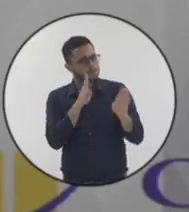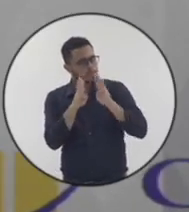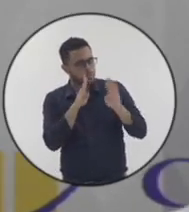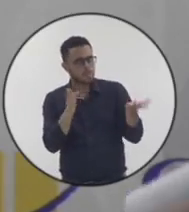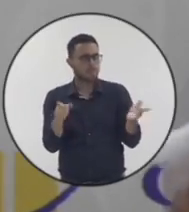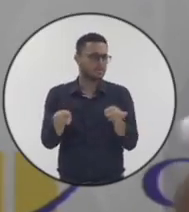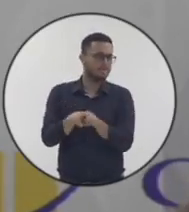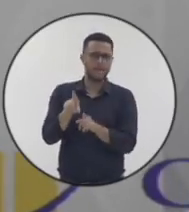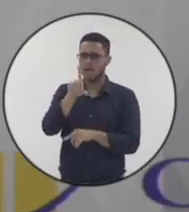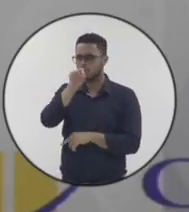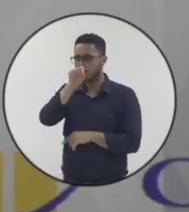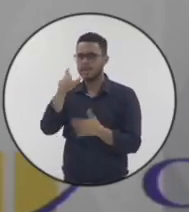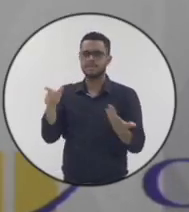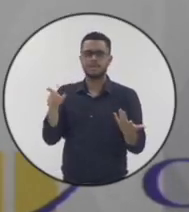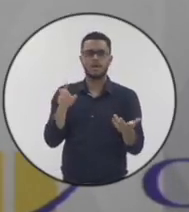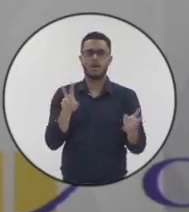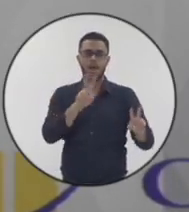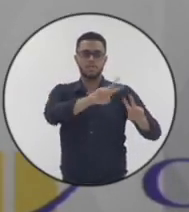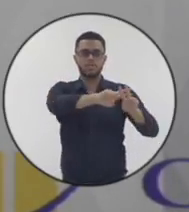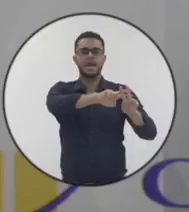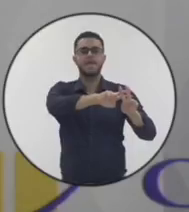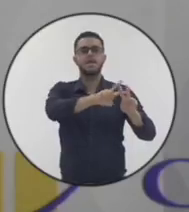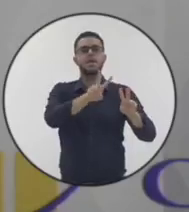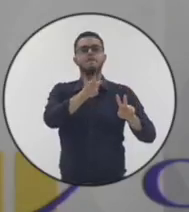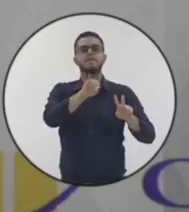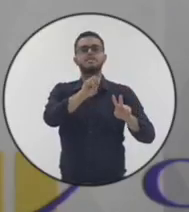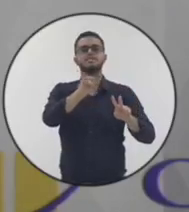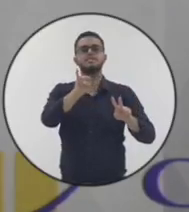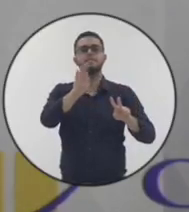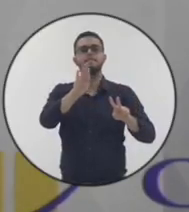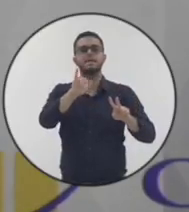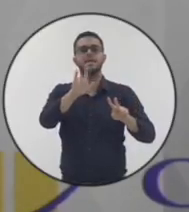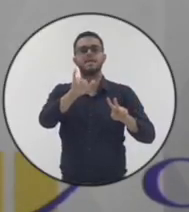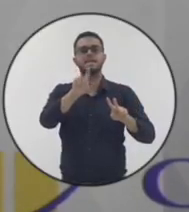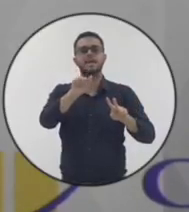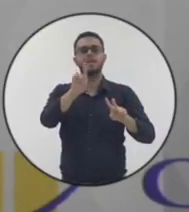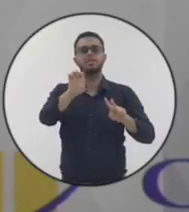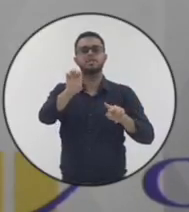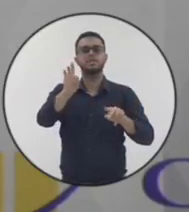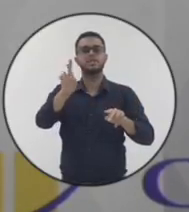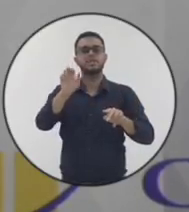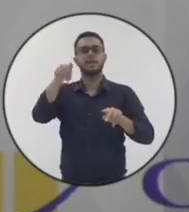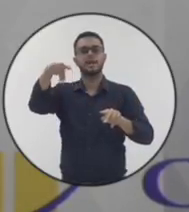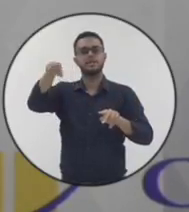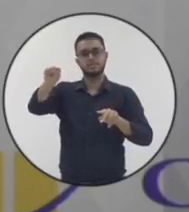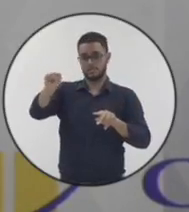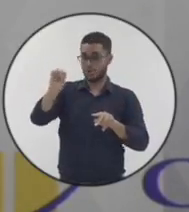Twitter, com a hashtag VisibilidadeTrans, ou pelo e-mail